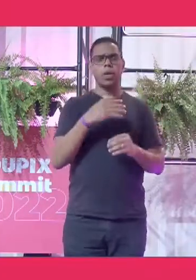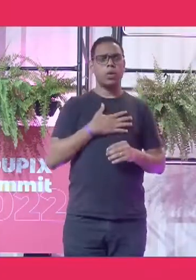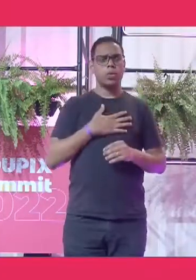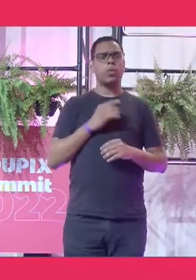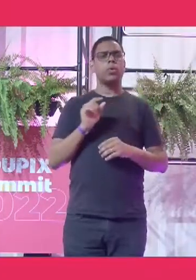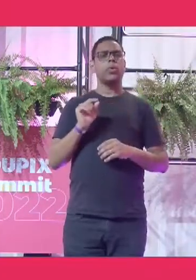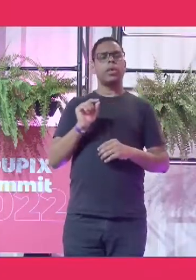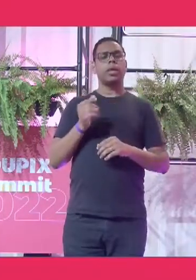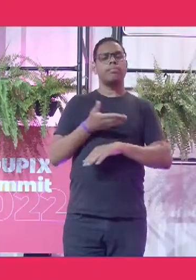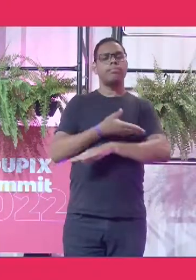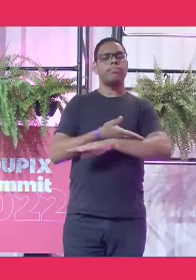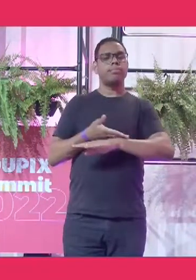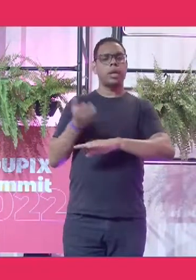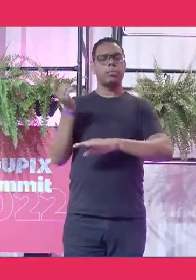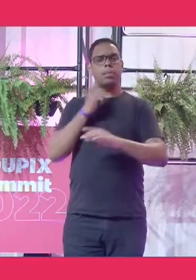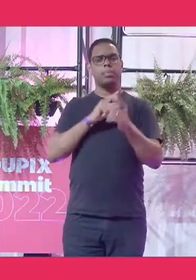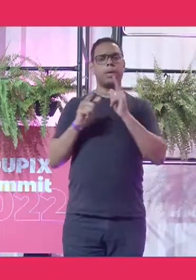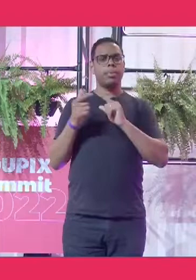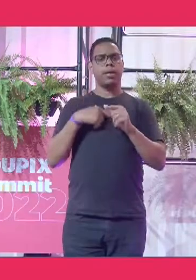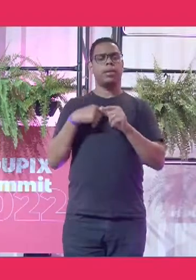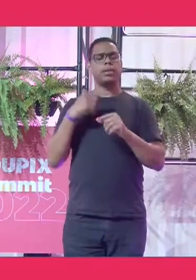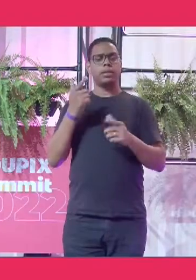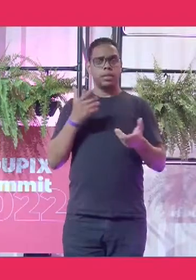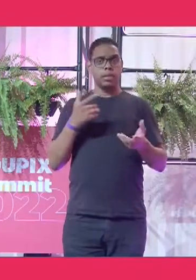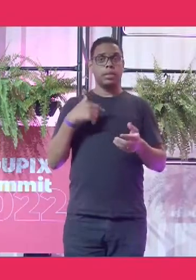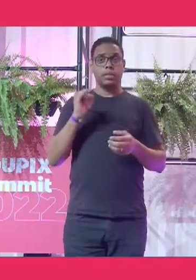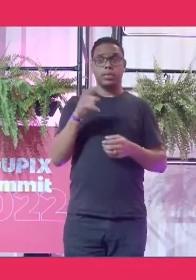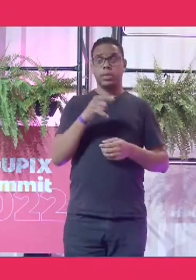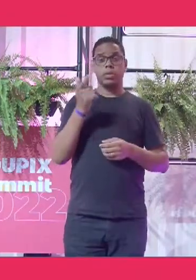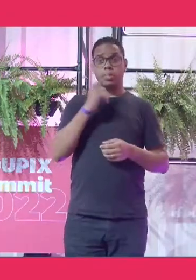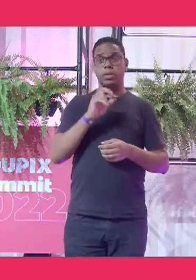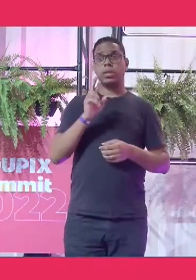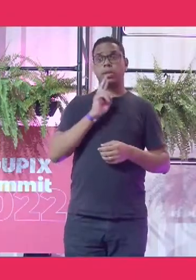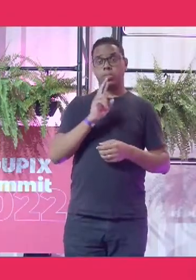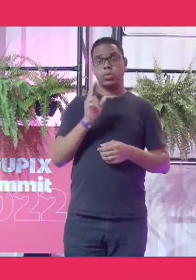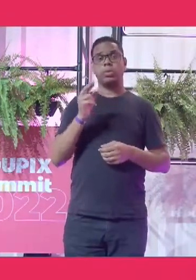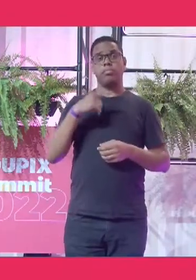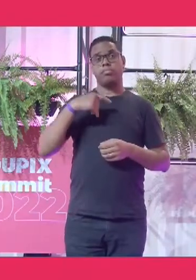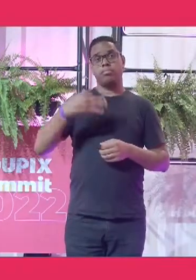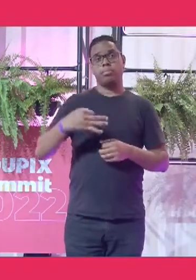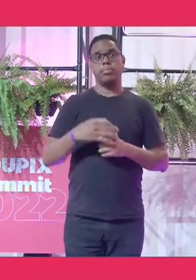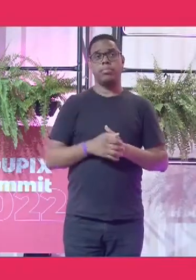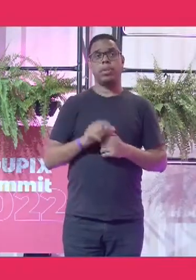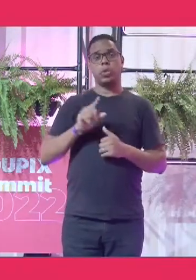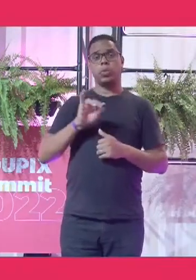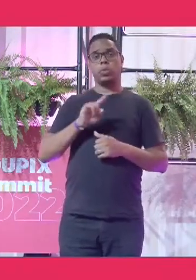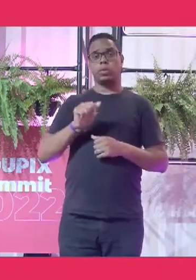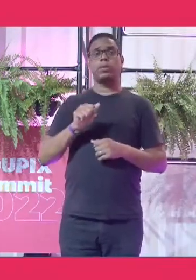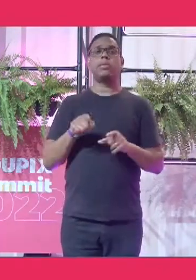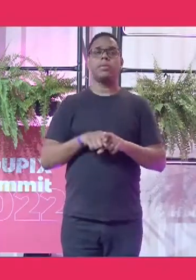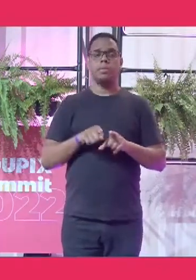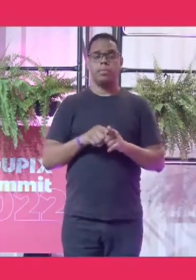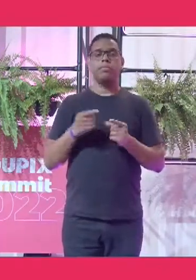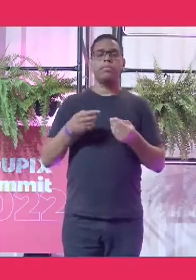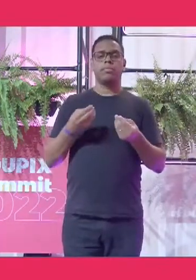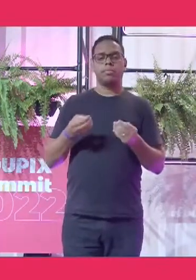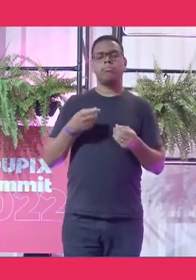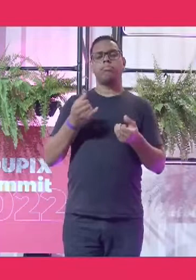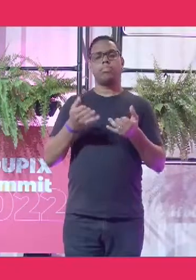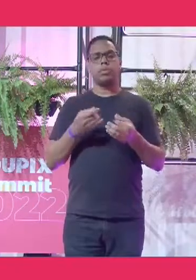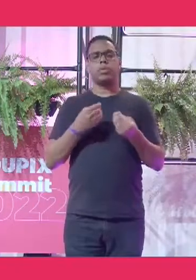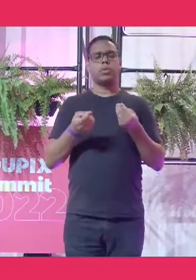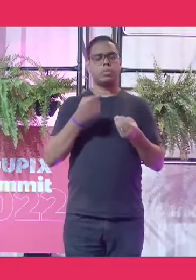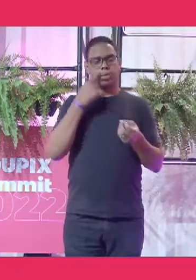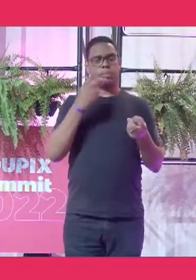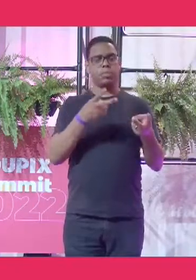quem costuma ganhar essa briga? Se vocês conseguirem responder... Honestamente, Luísa, para você também, no contente, enfim, no que